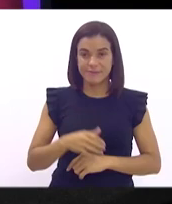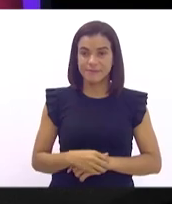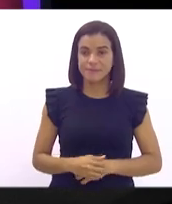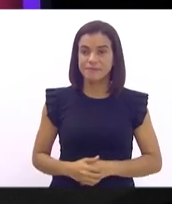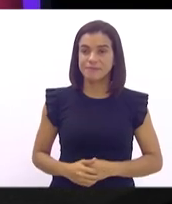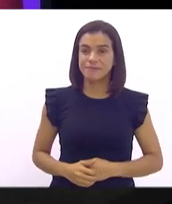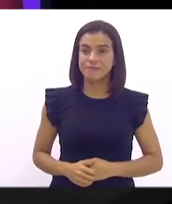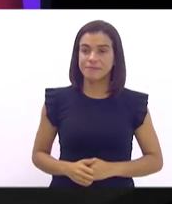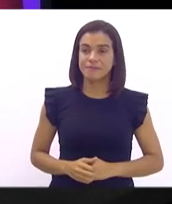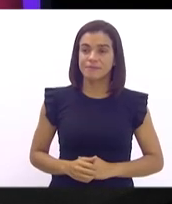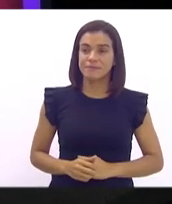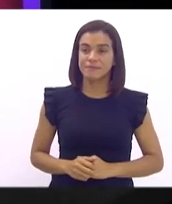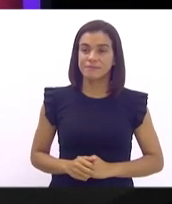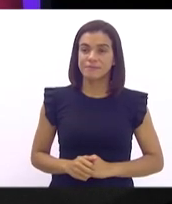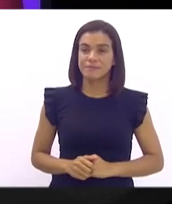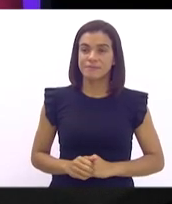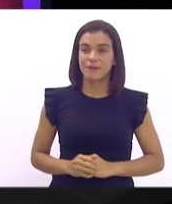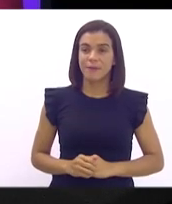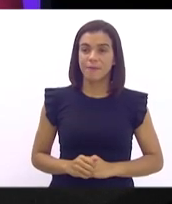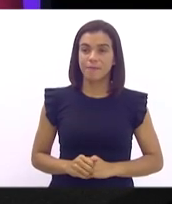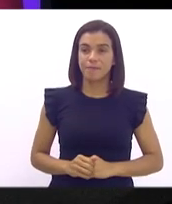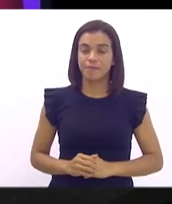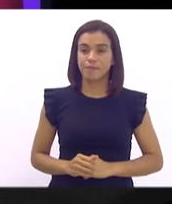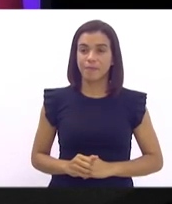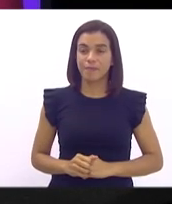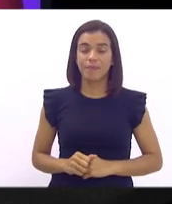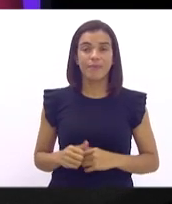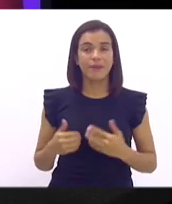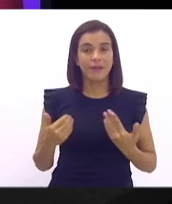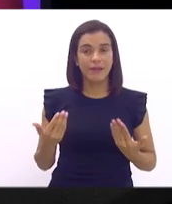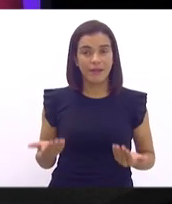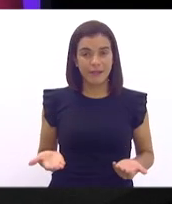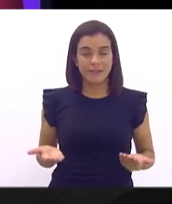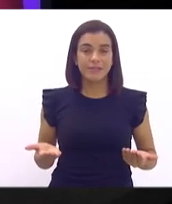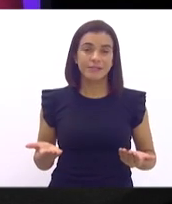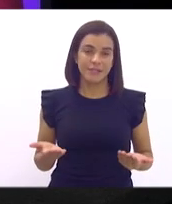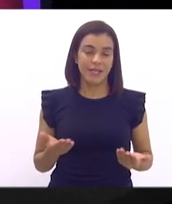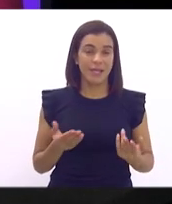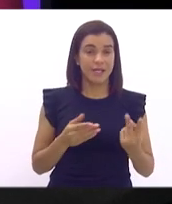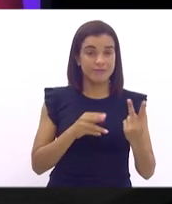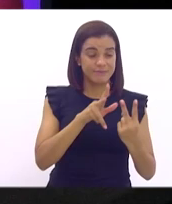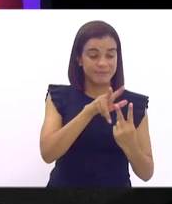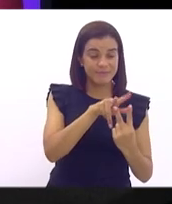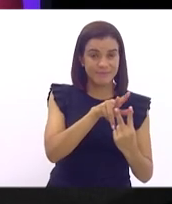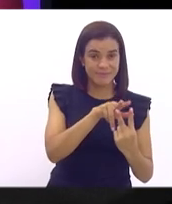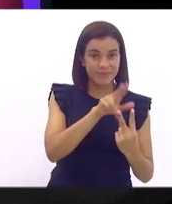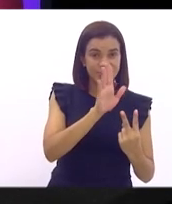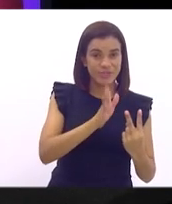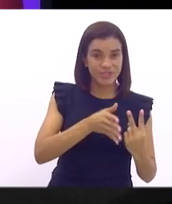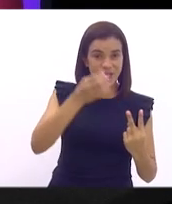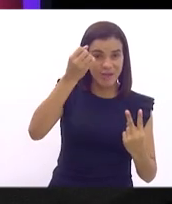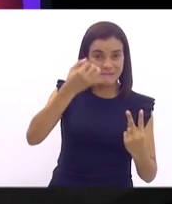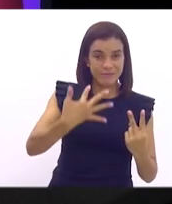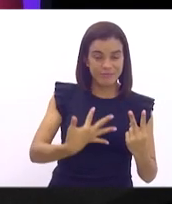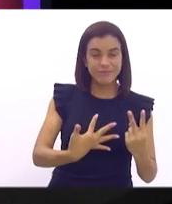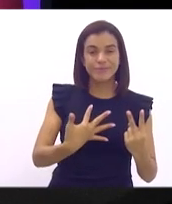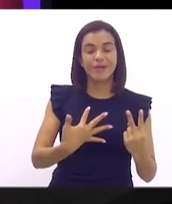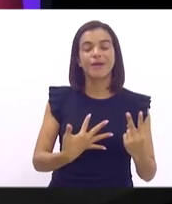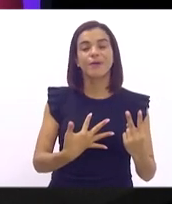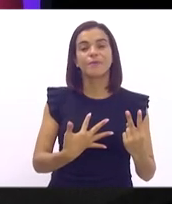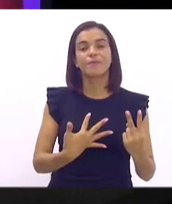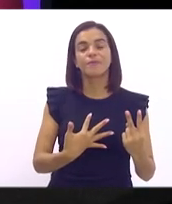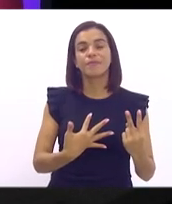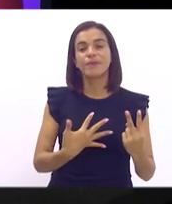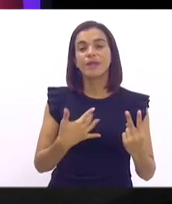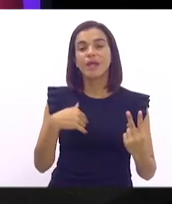passar? É, e aí, o que tanto a Júlia quanto a Pâmela comentaram,